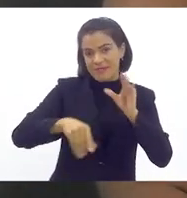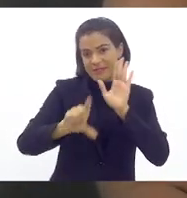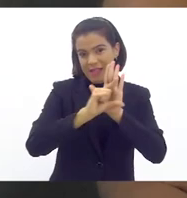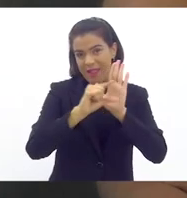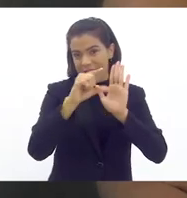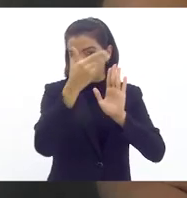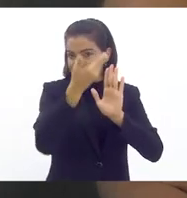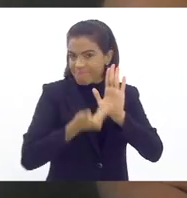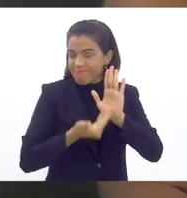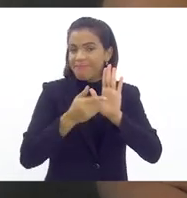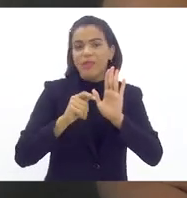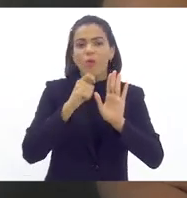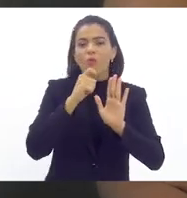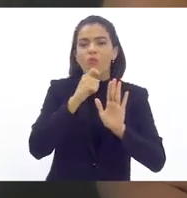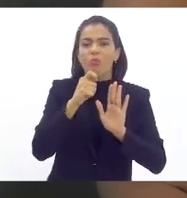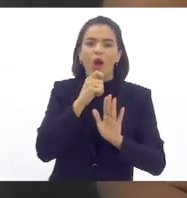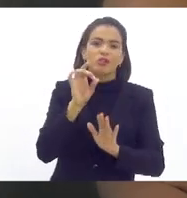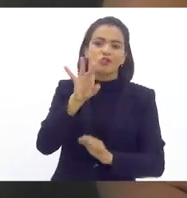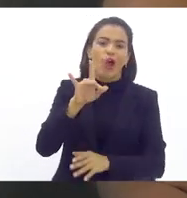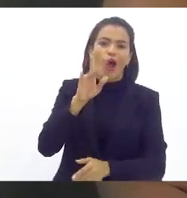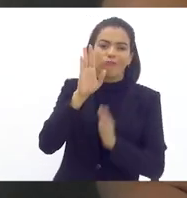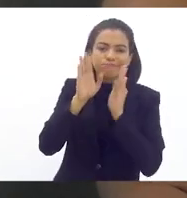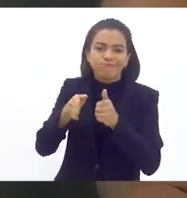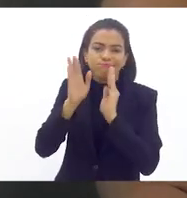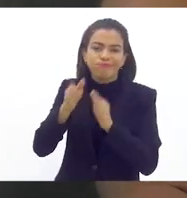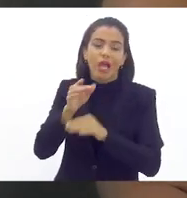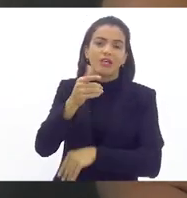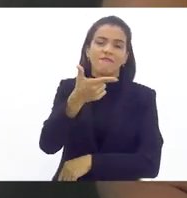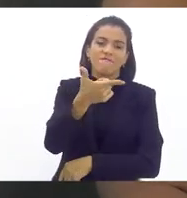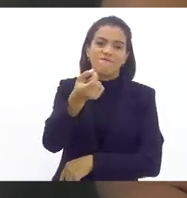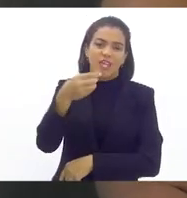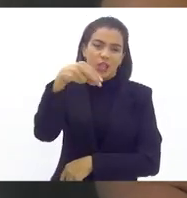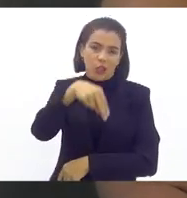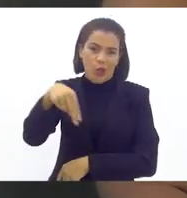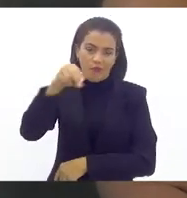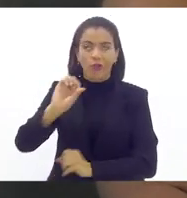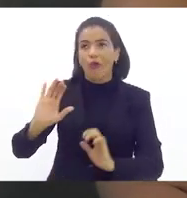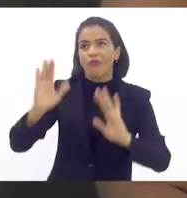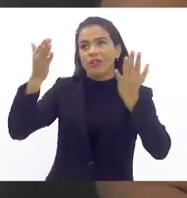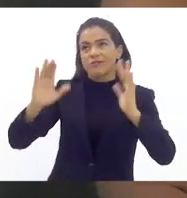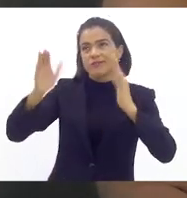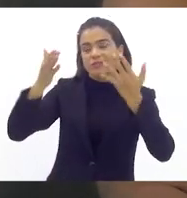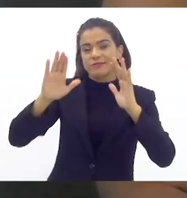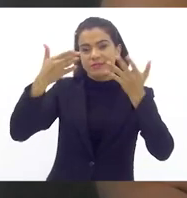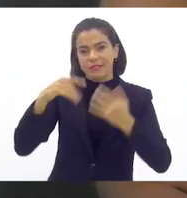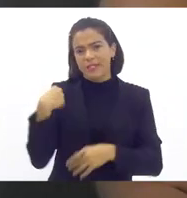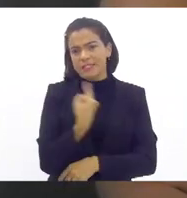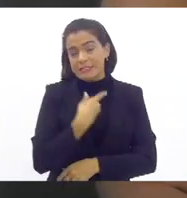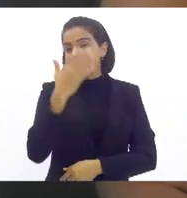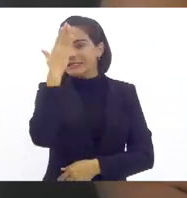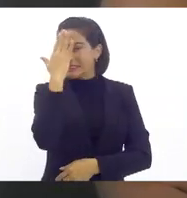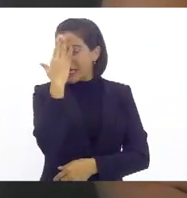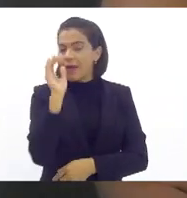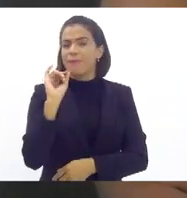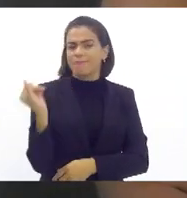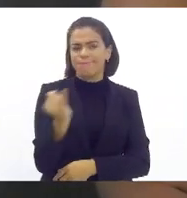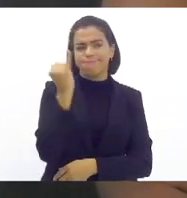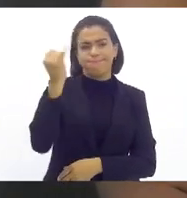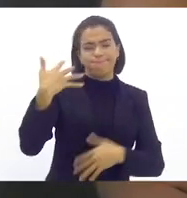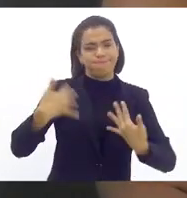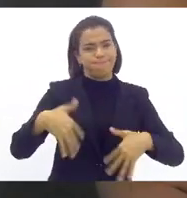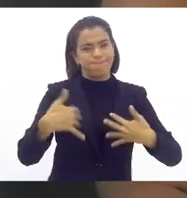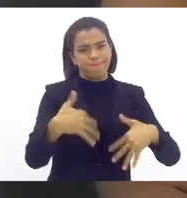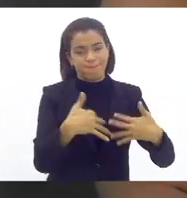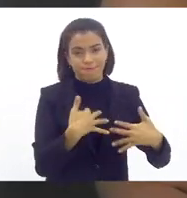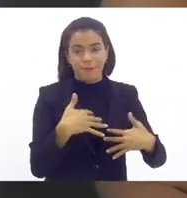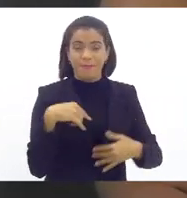que ela não pode se reduzir, a 20 de novembro, a 13 de maio, a festividades, a gente sabe que é importante a gente